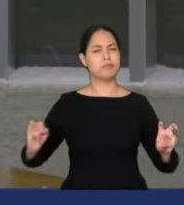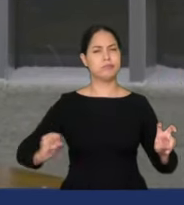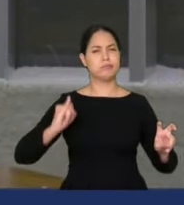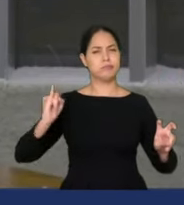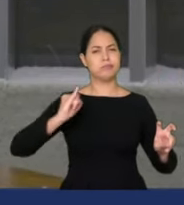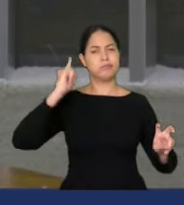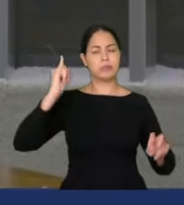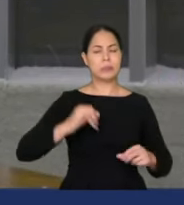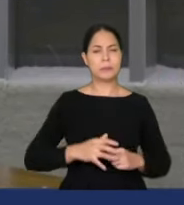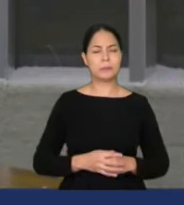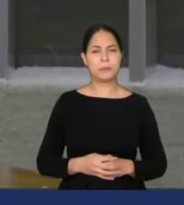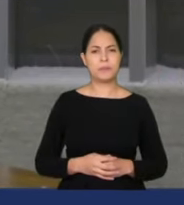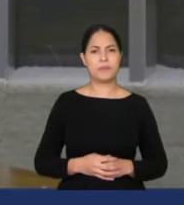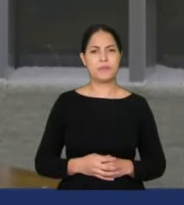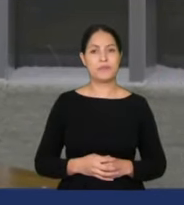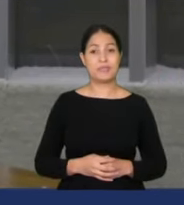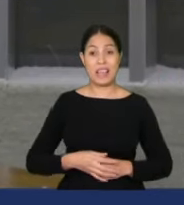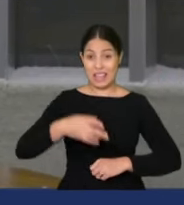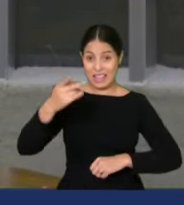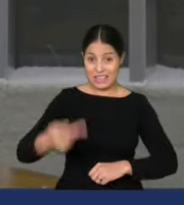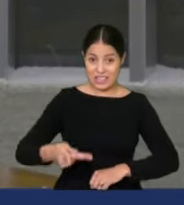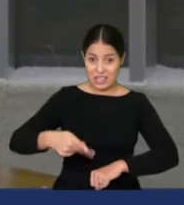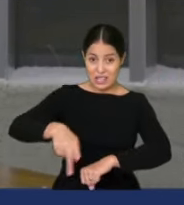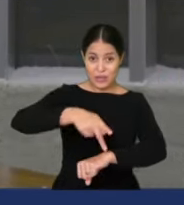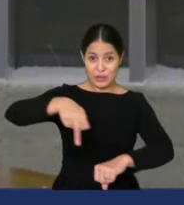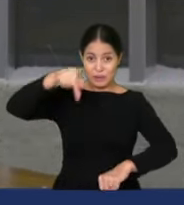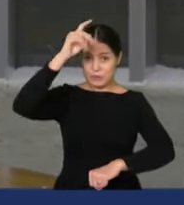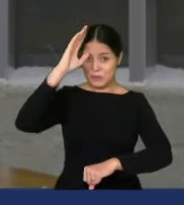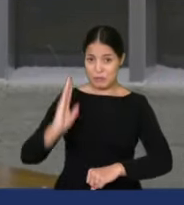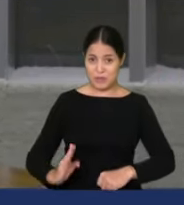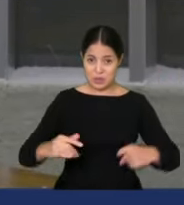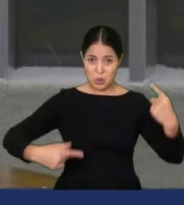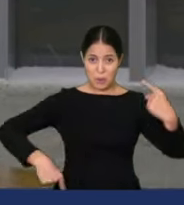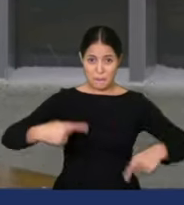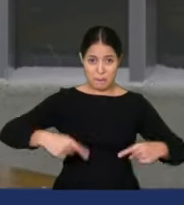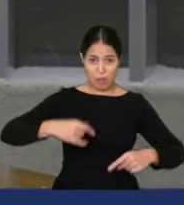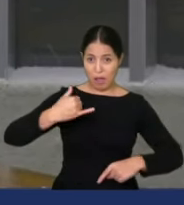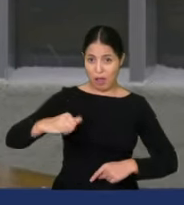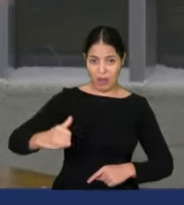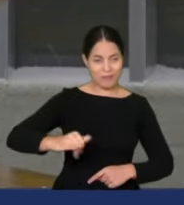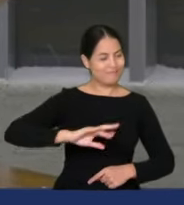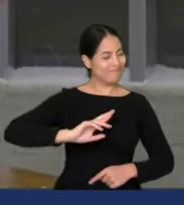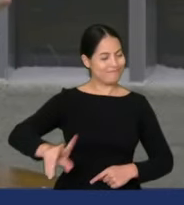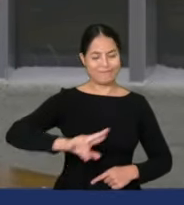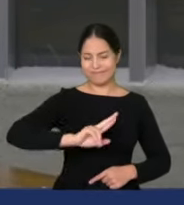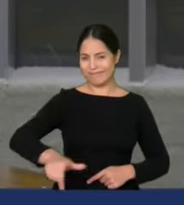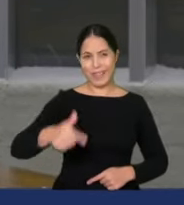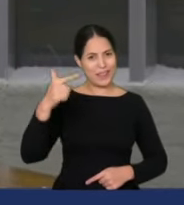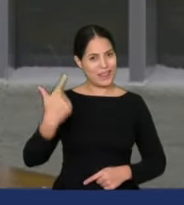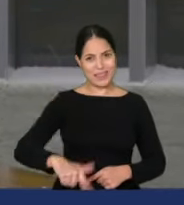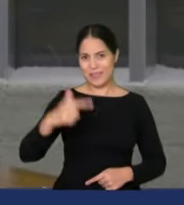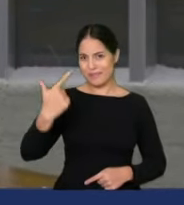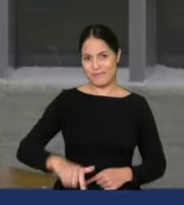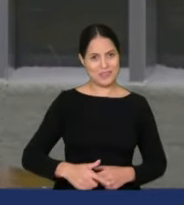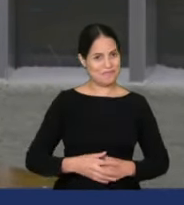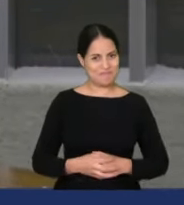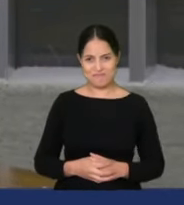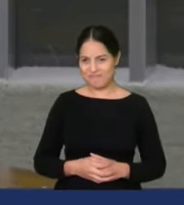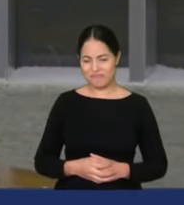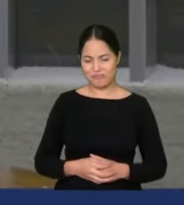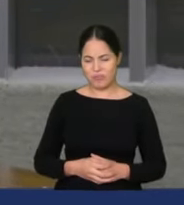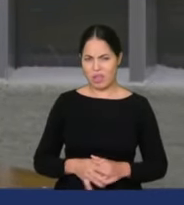Brasil não tem política energética. O Brasil abandonou qualquer